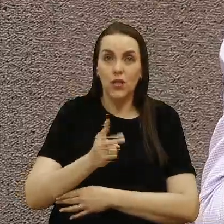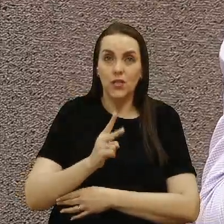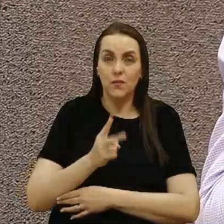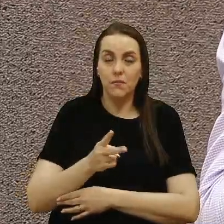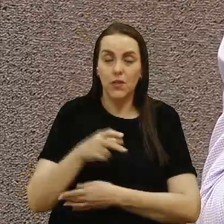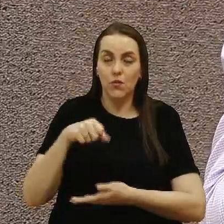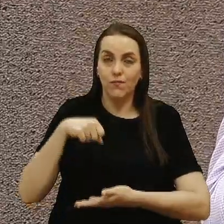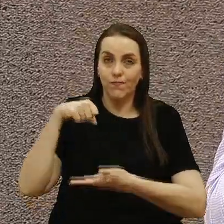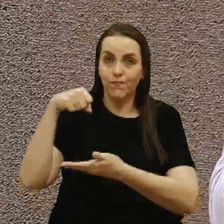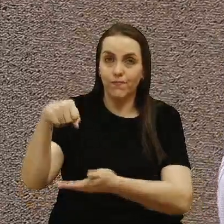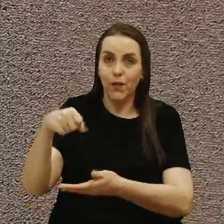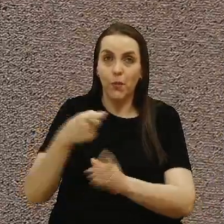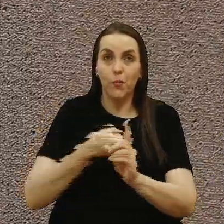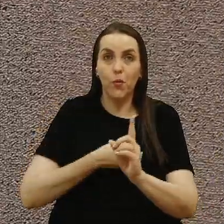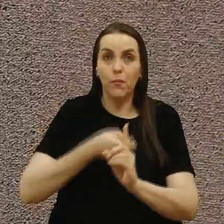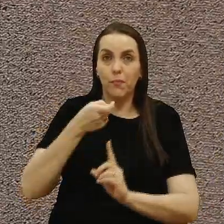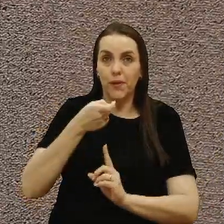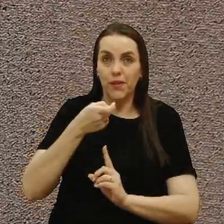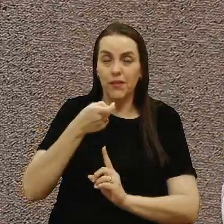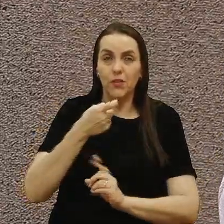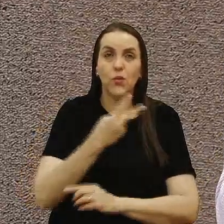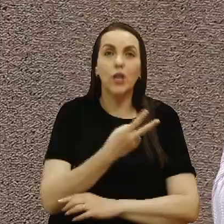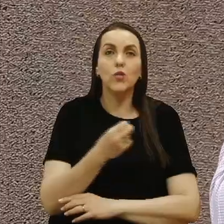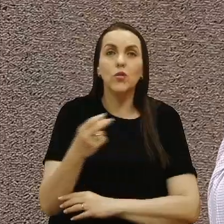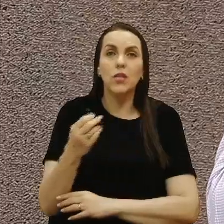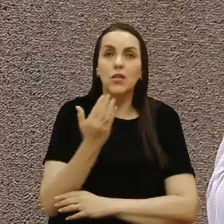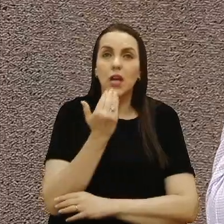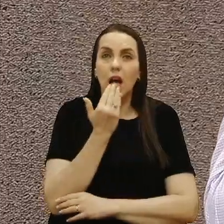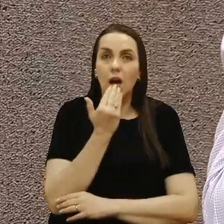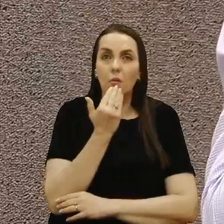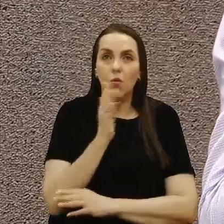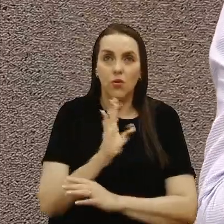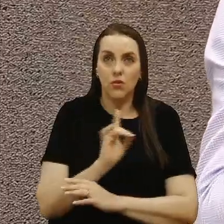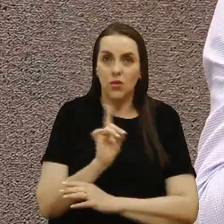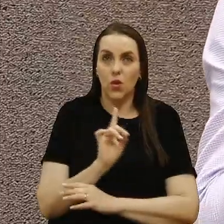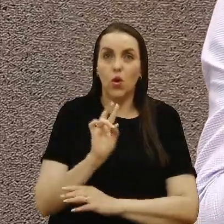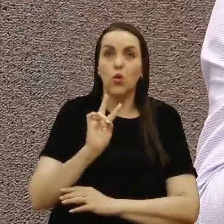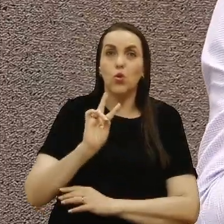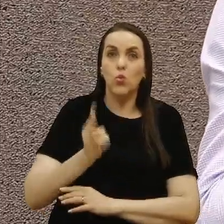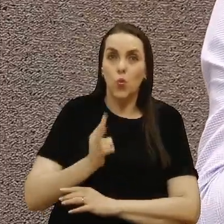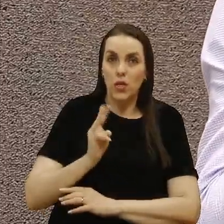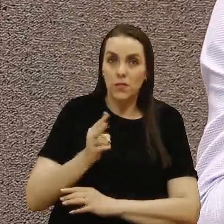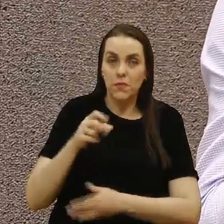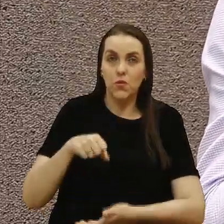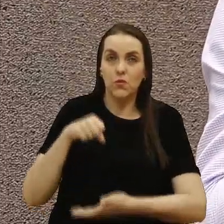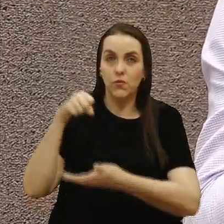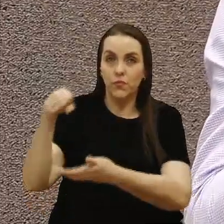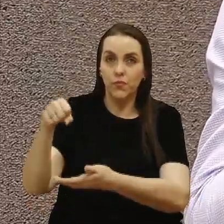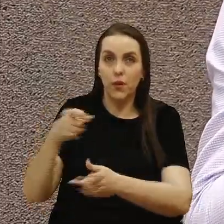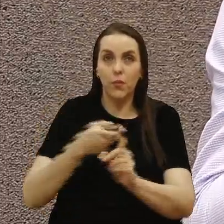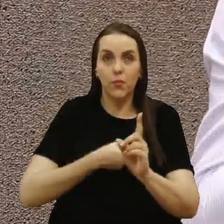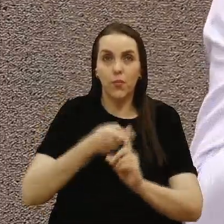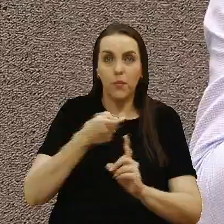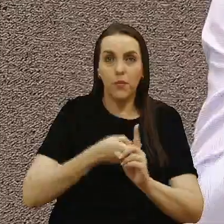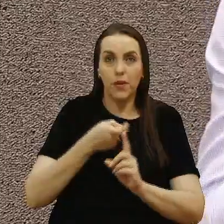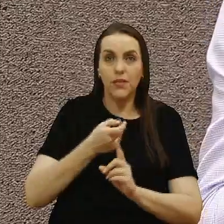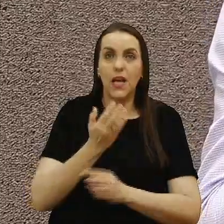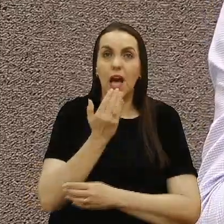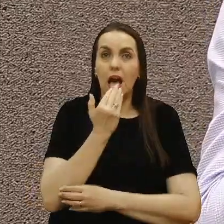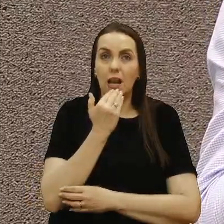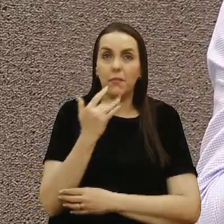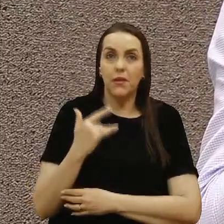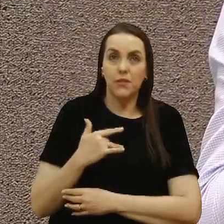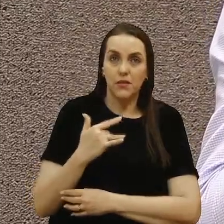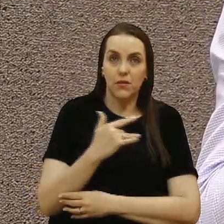por mês. Não estamos falando em 200 almoços. Estamos falando em 2.000 cestas por mês de alimento